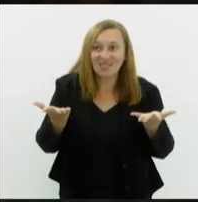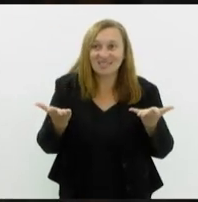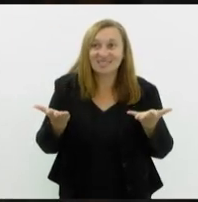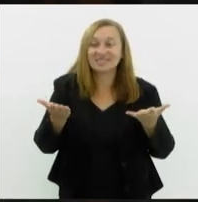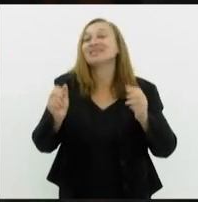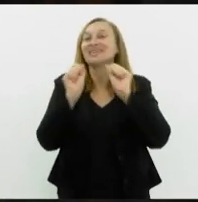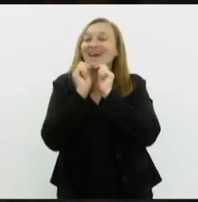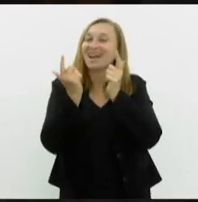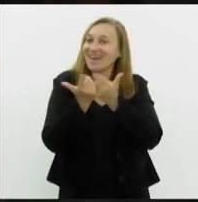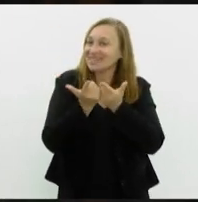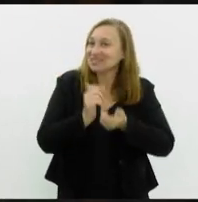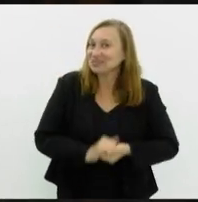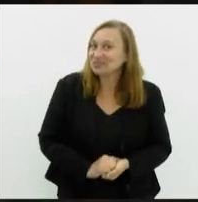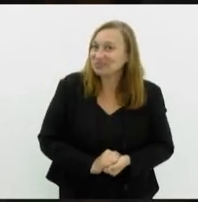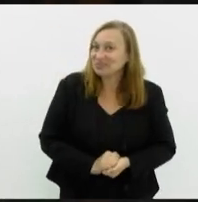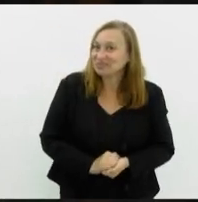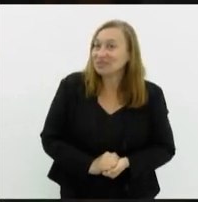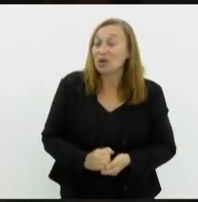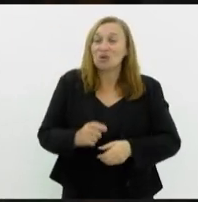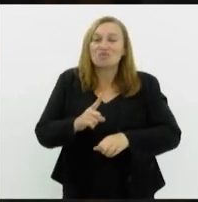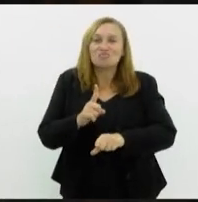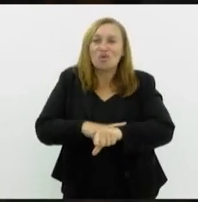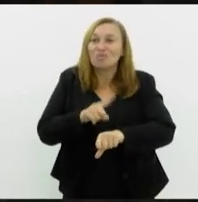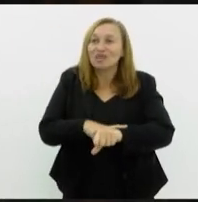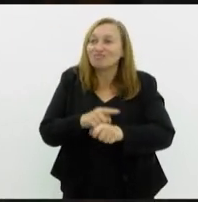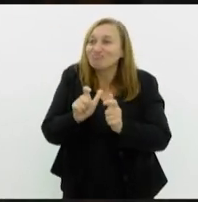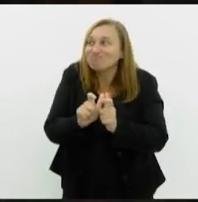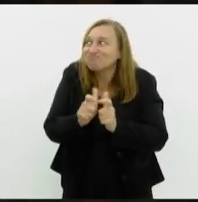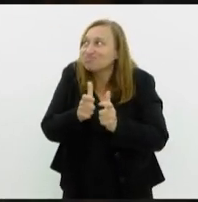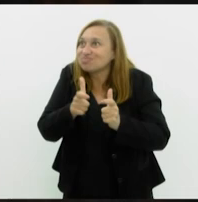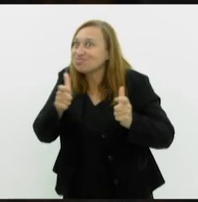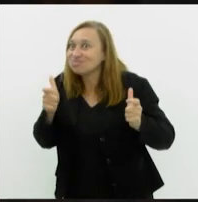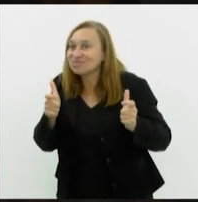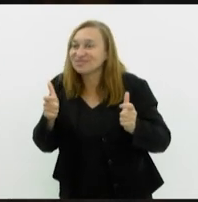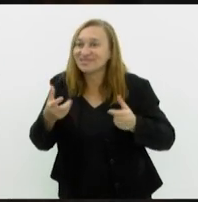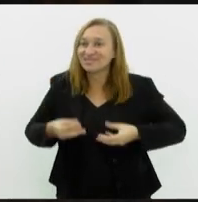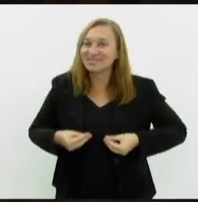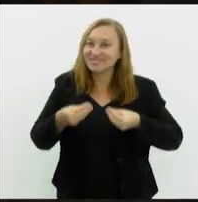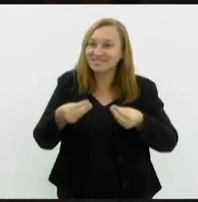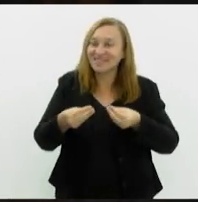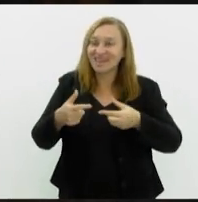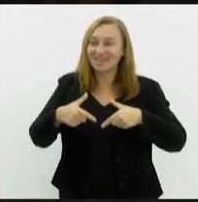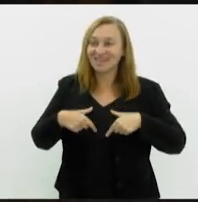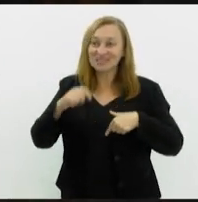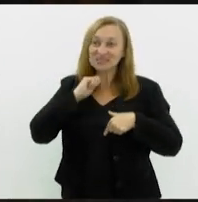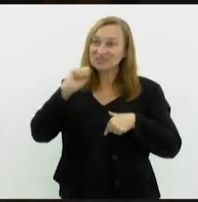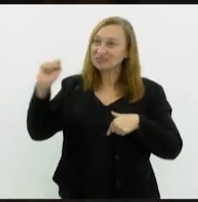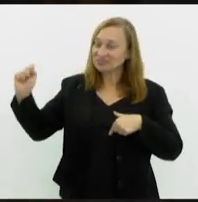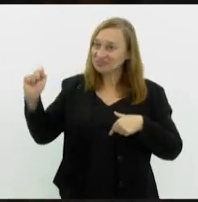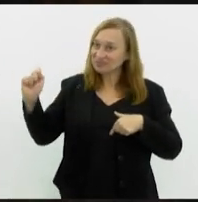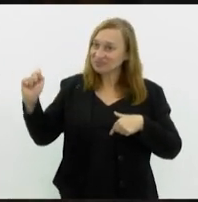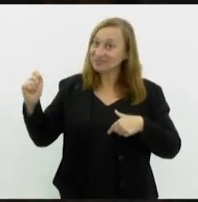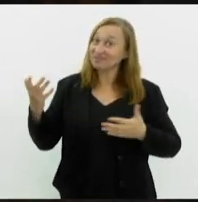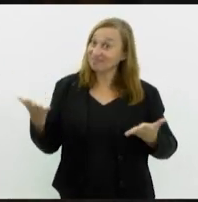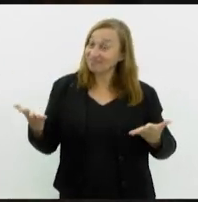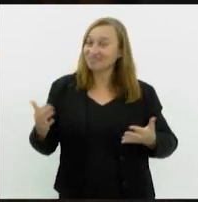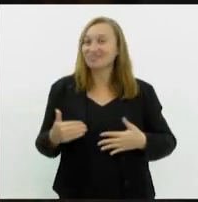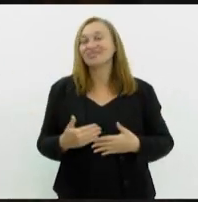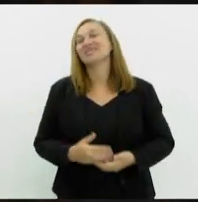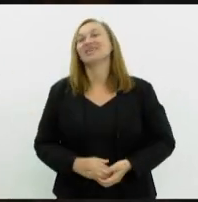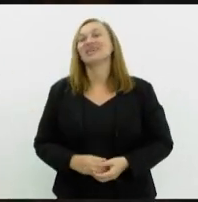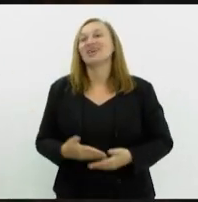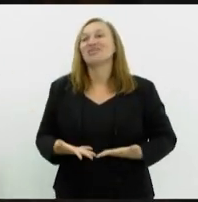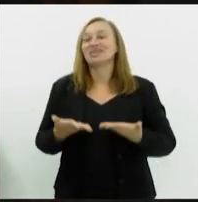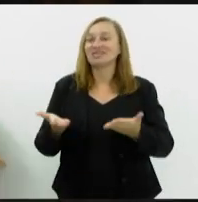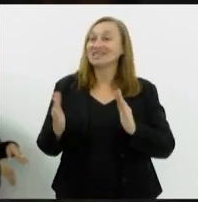Assembleia Legislativa. E aí chegou o grande momento da entrega da Medalha Tiradentes, maior honraria oferecida